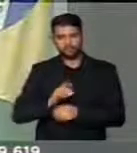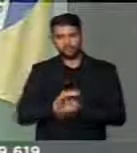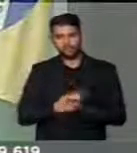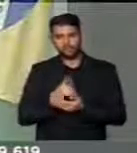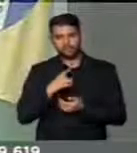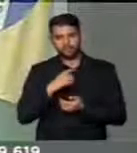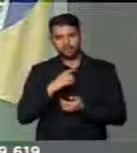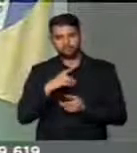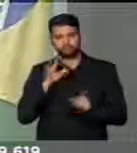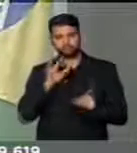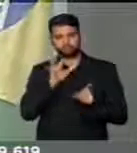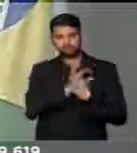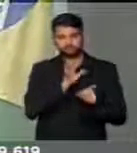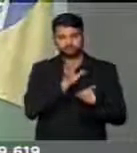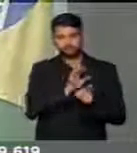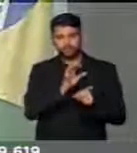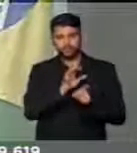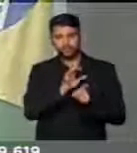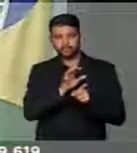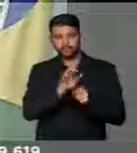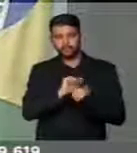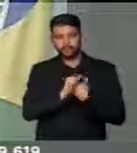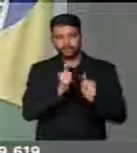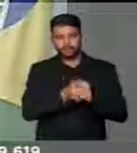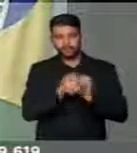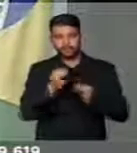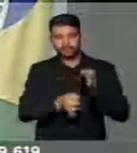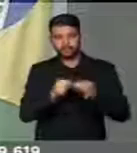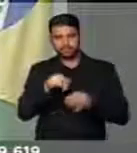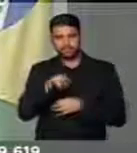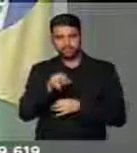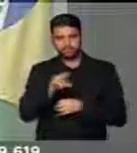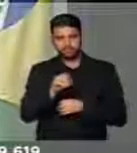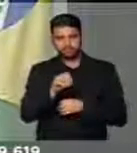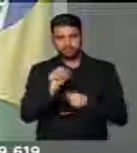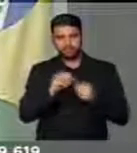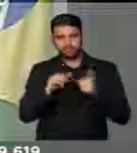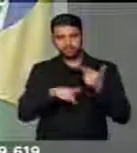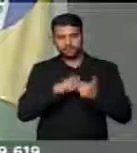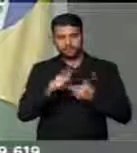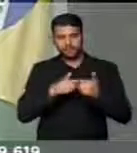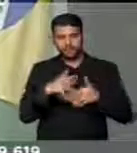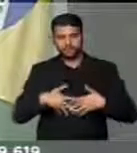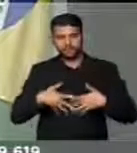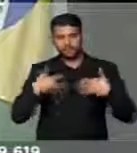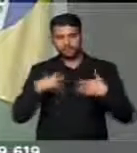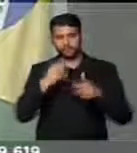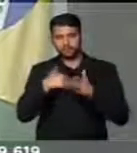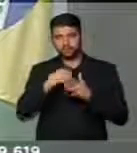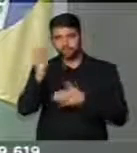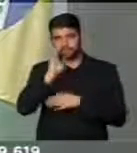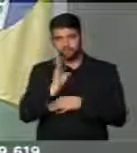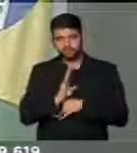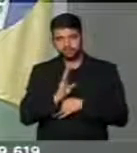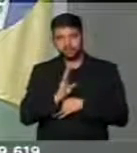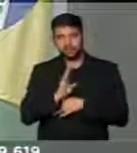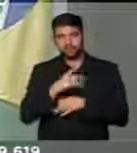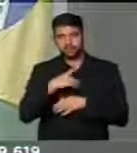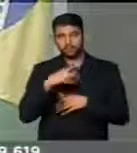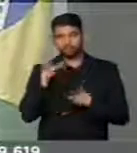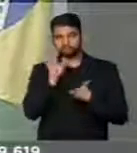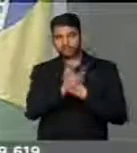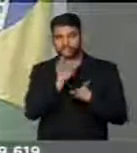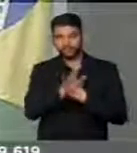que atacam a justiça, o juiz Moro, que faz um trabalho que orgulha todo o país, que